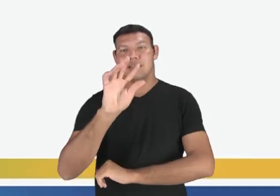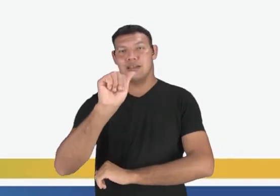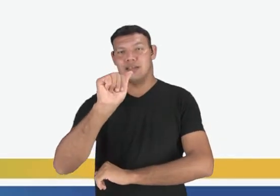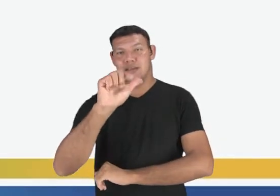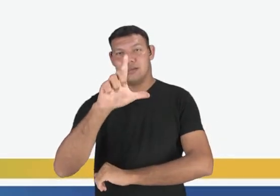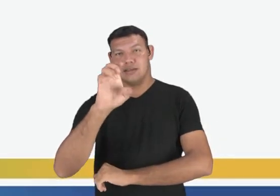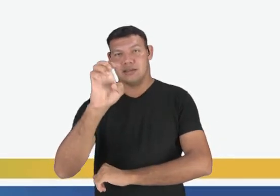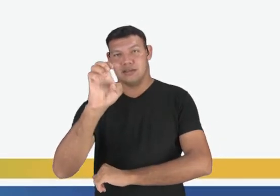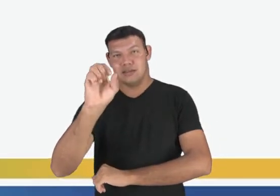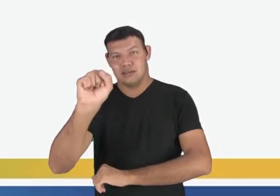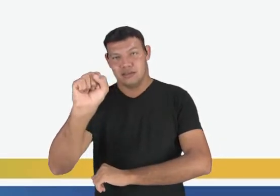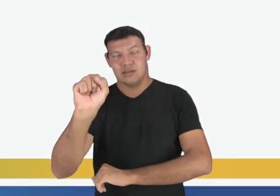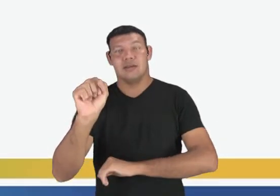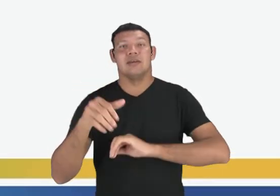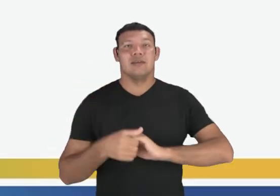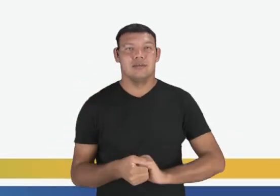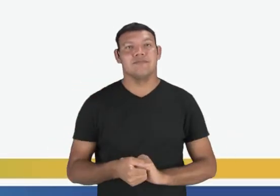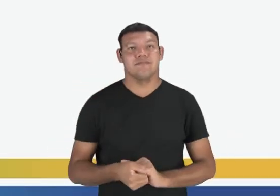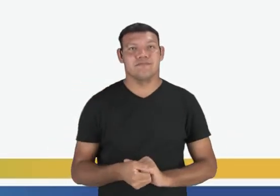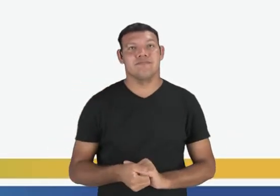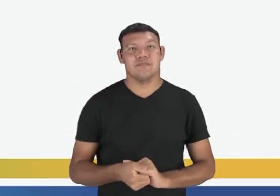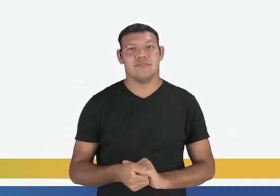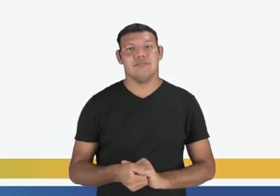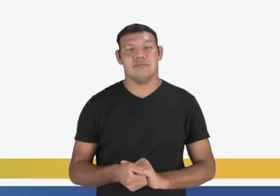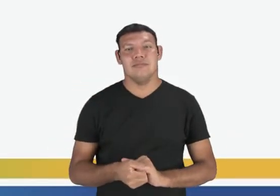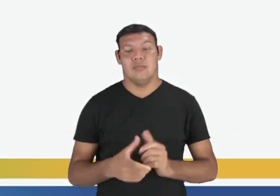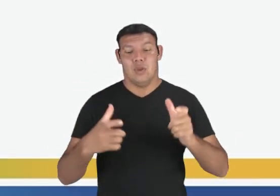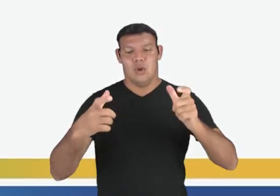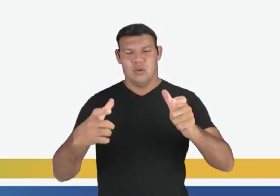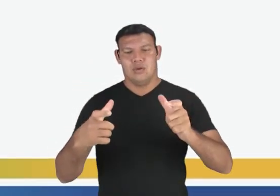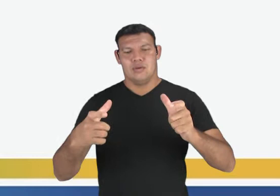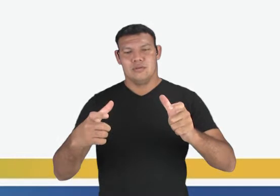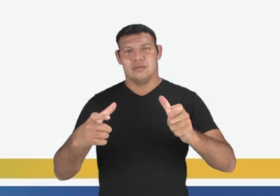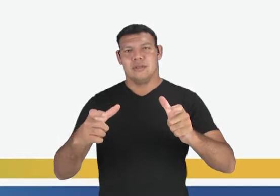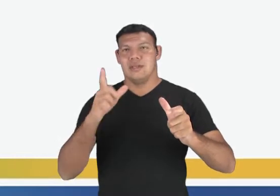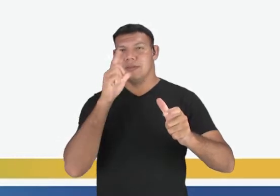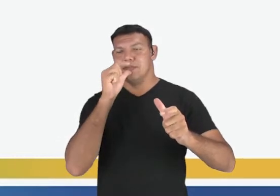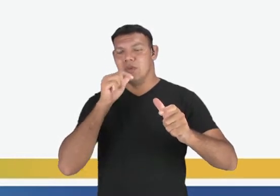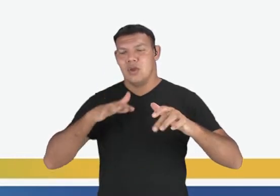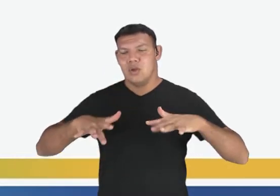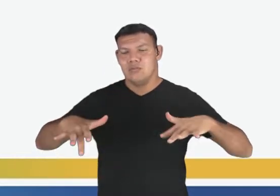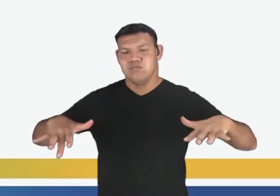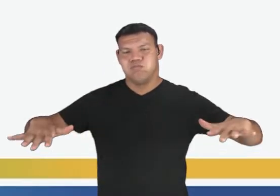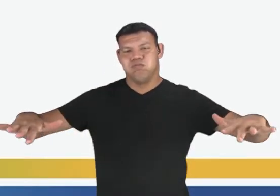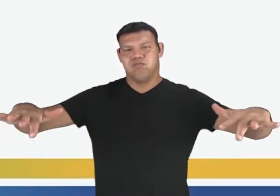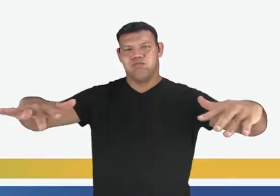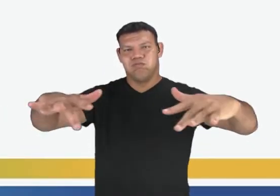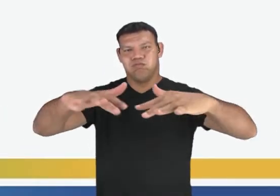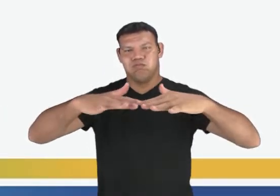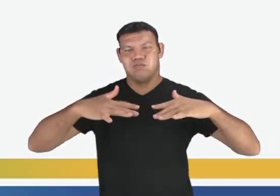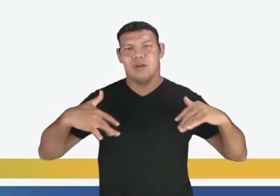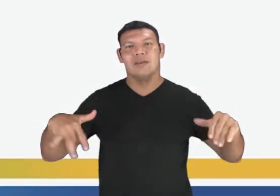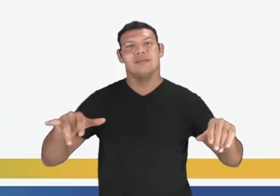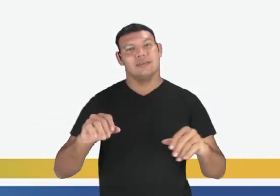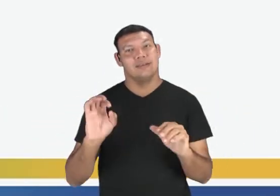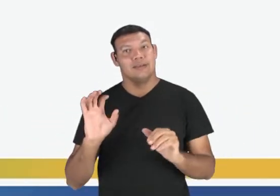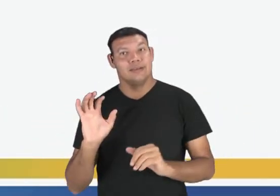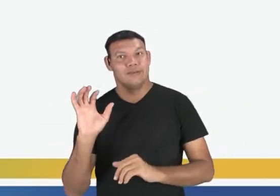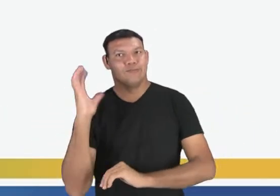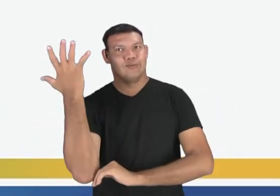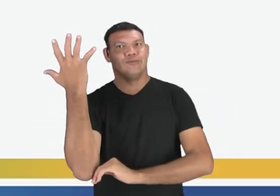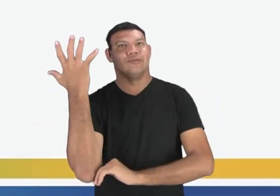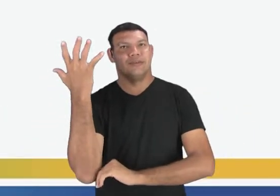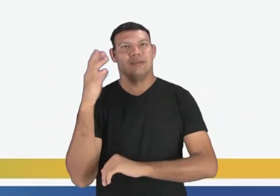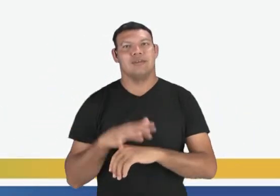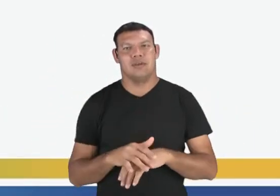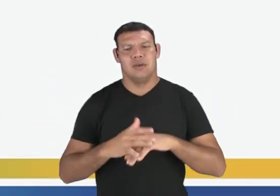que o disco circular flutuava na água, o que explicaria fenômenos naturais como os